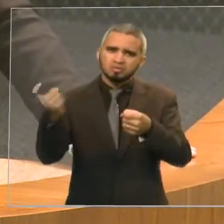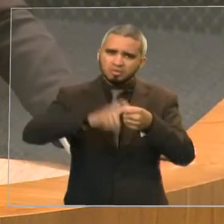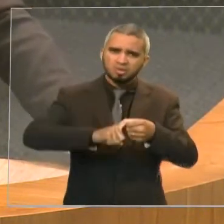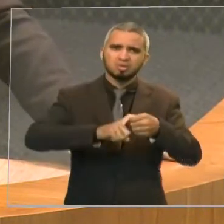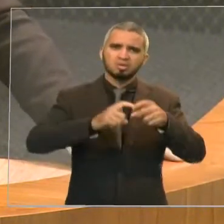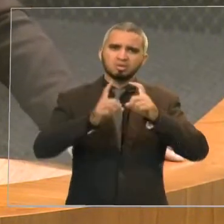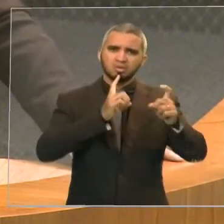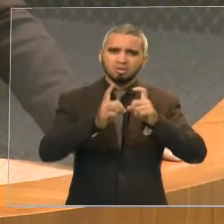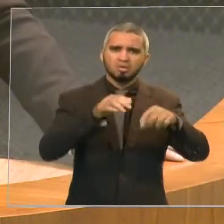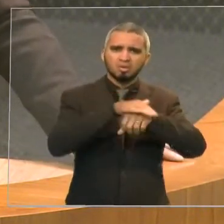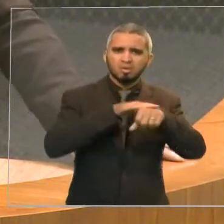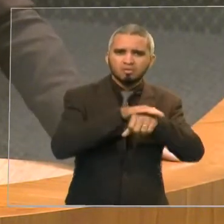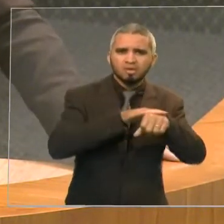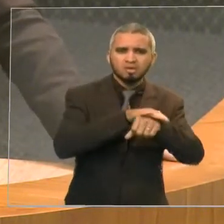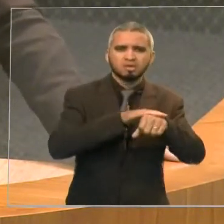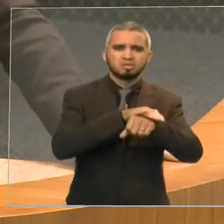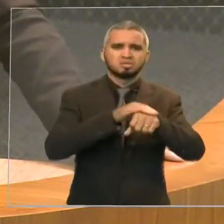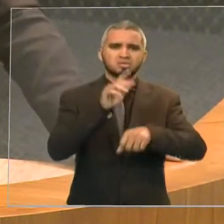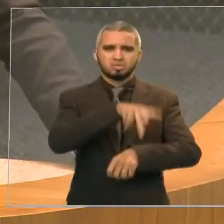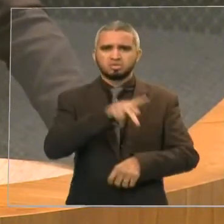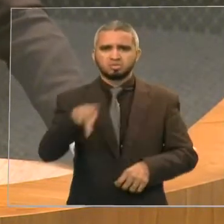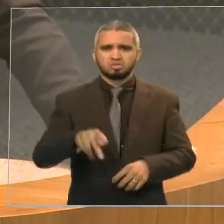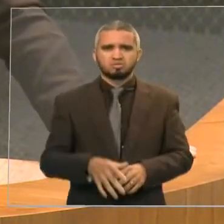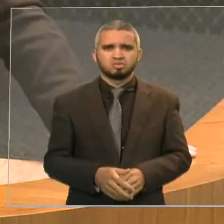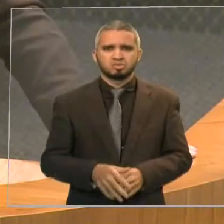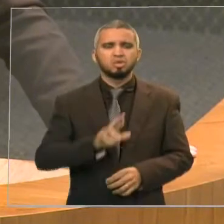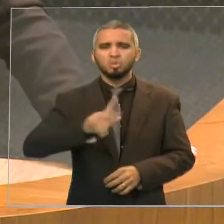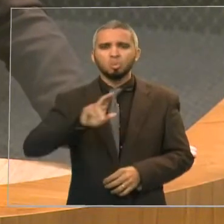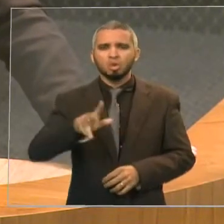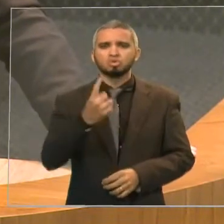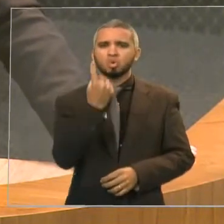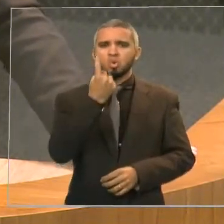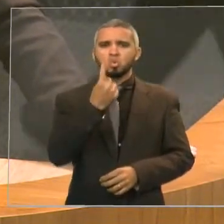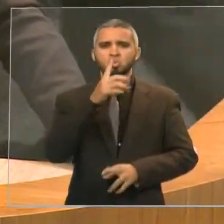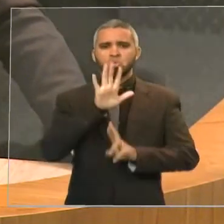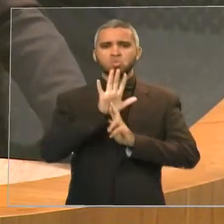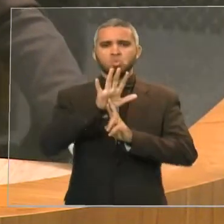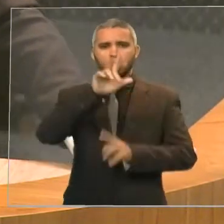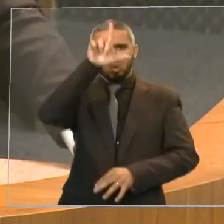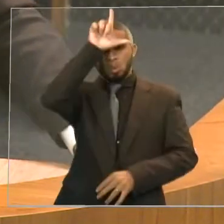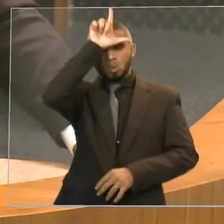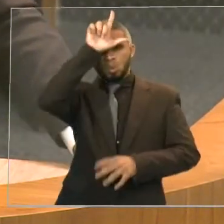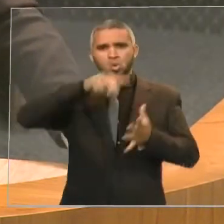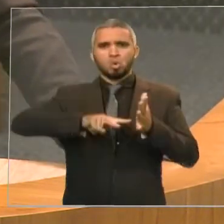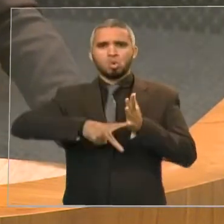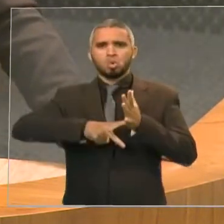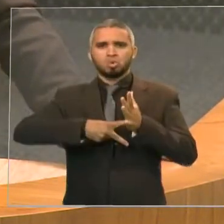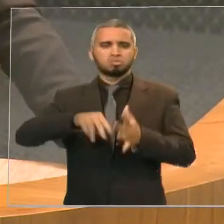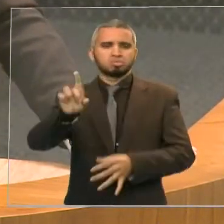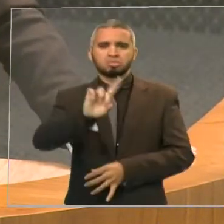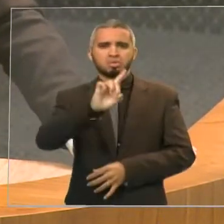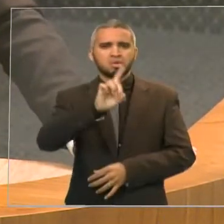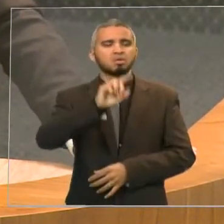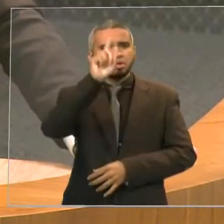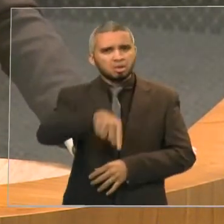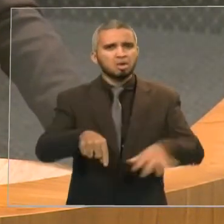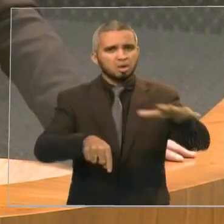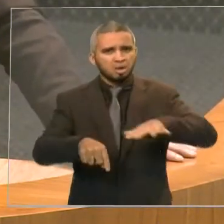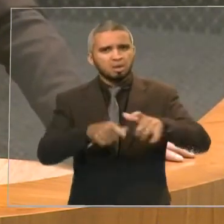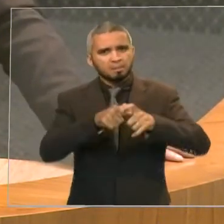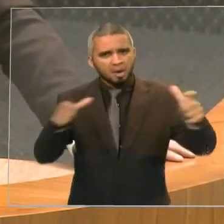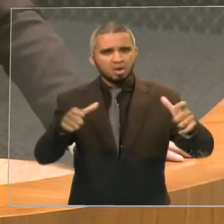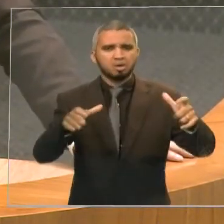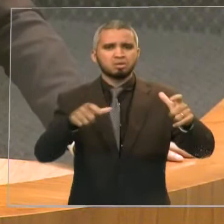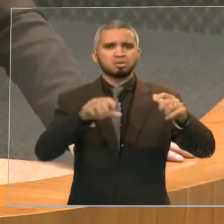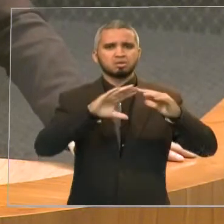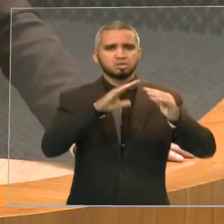quem não representa os professores. Os professores que estão lá, em sala de aula, defendendo uma educação pública de qualidade. E